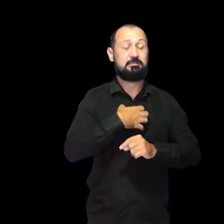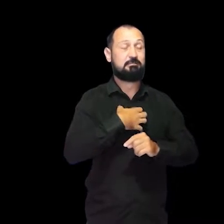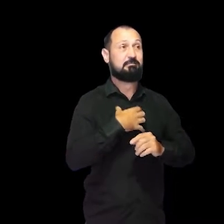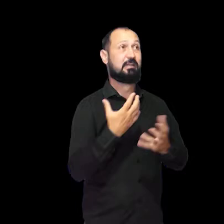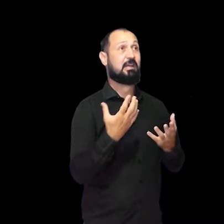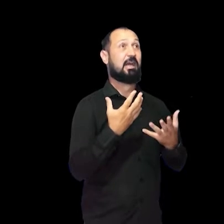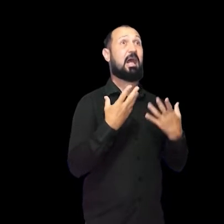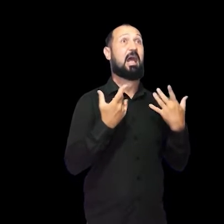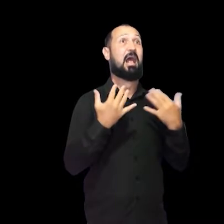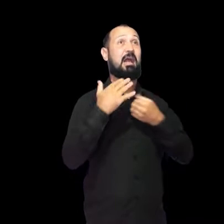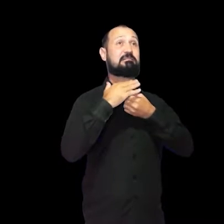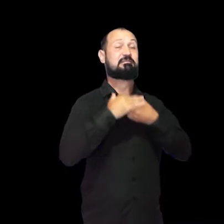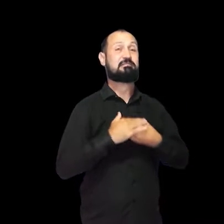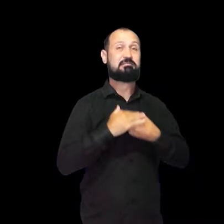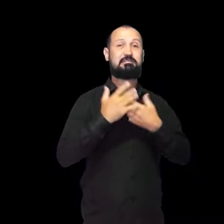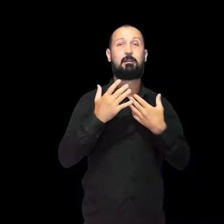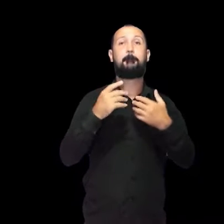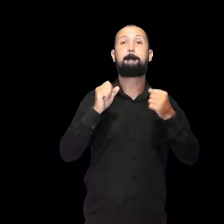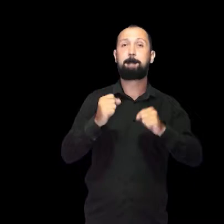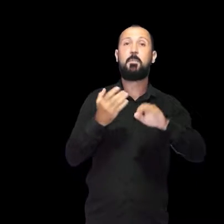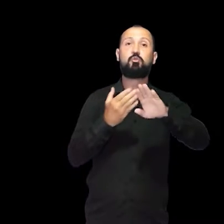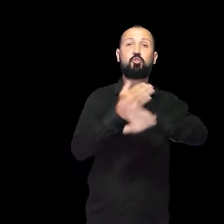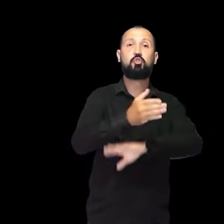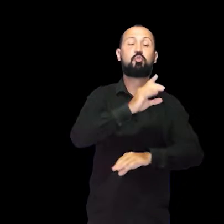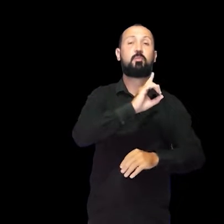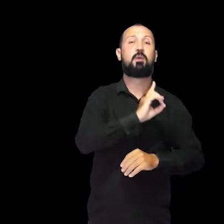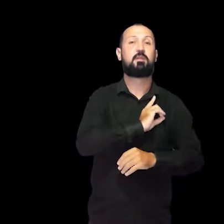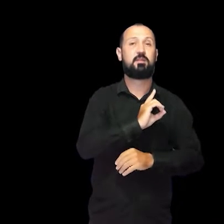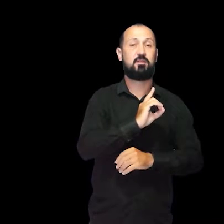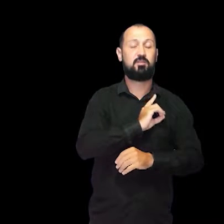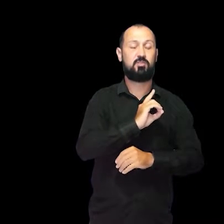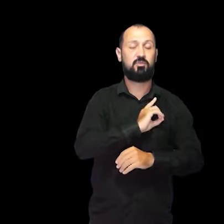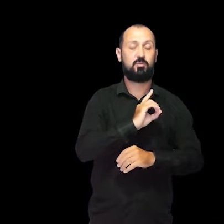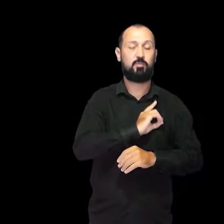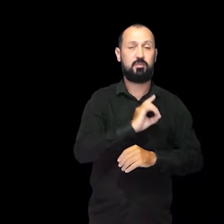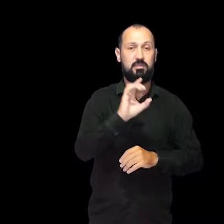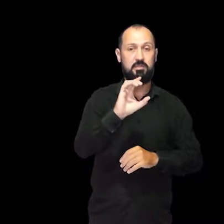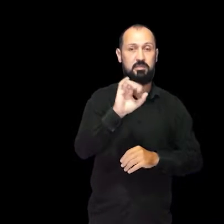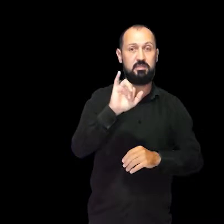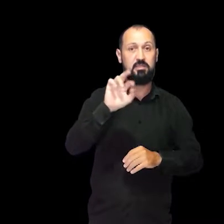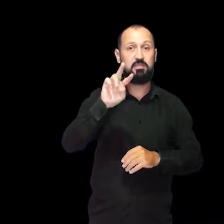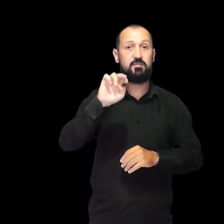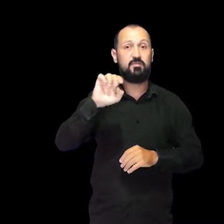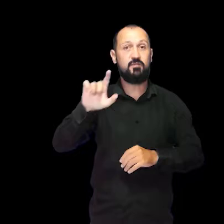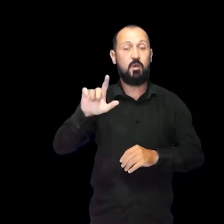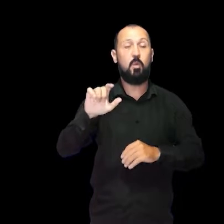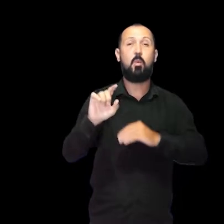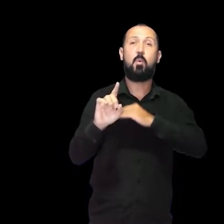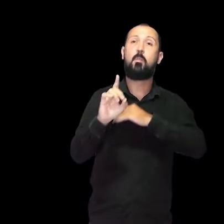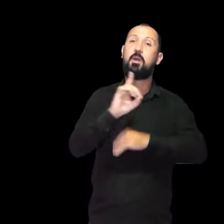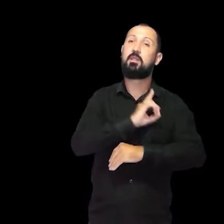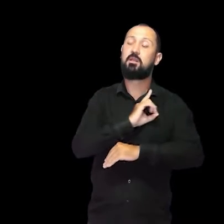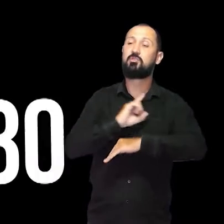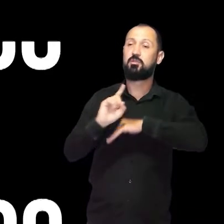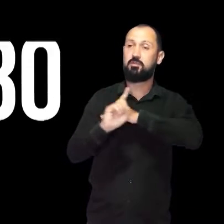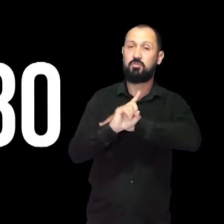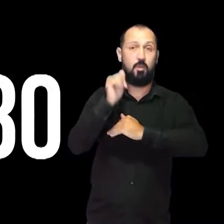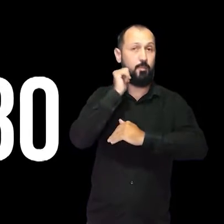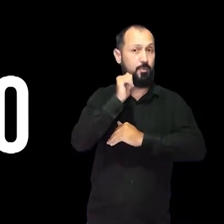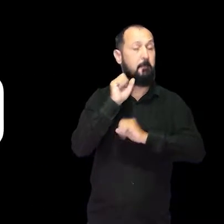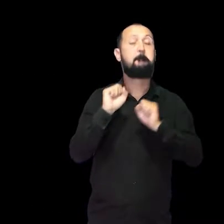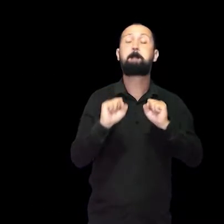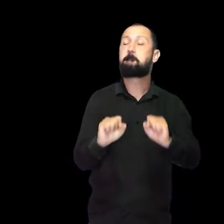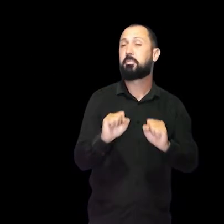e coagidas podem se dirigir a uma delegacia de polícia civil ou a uma delegacia de atendimento à mulher.